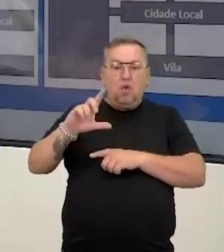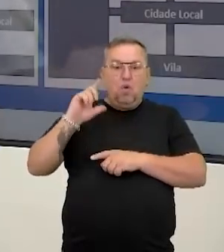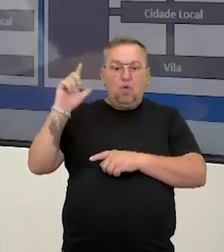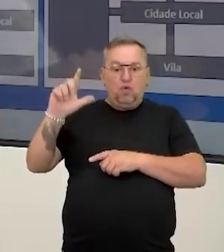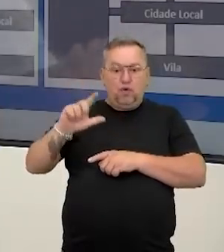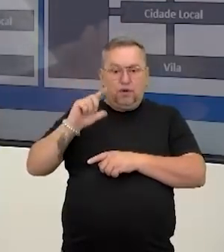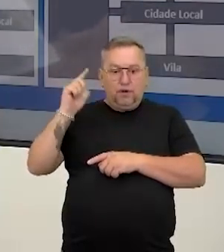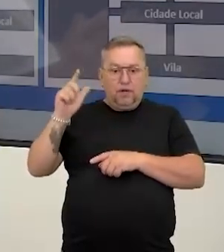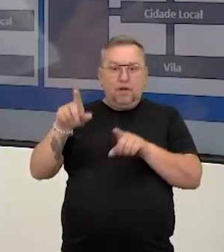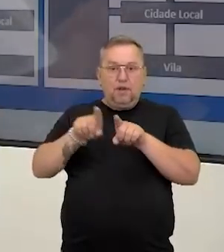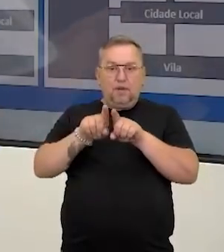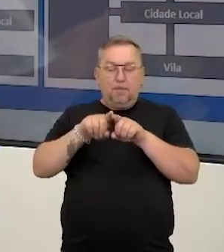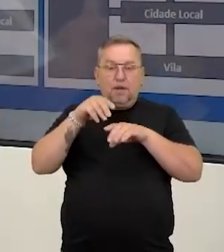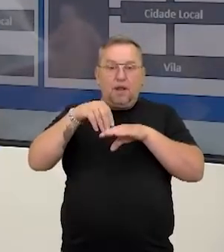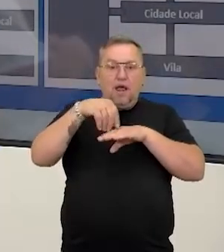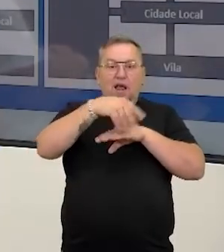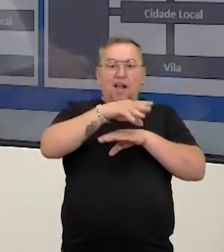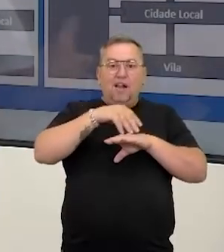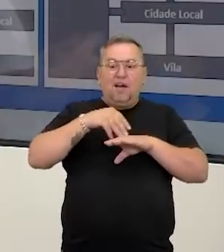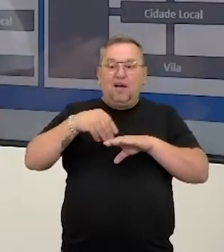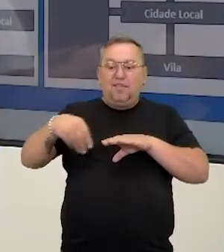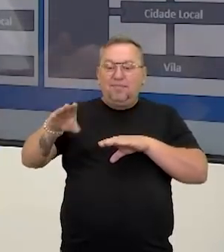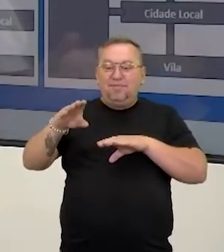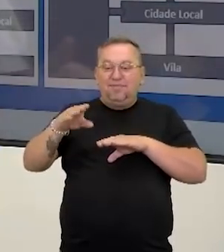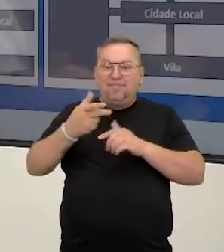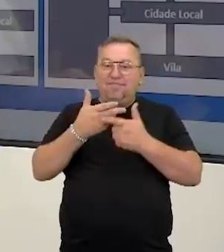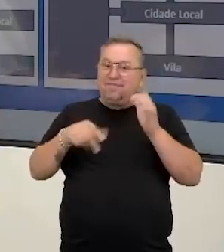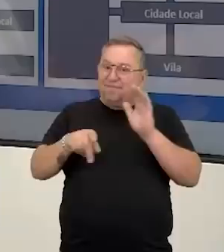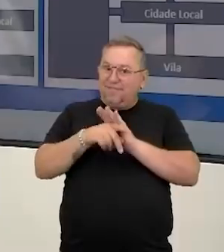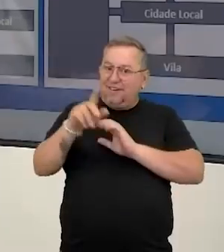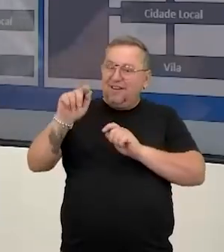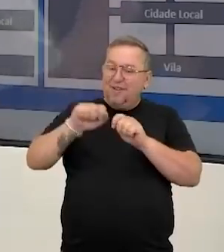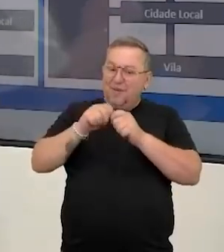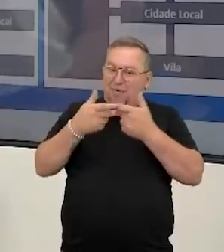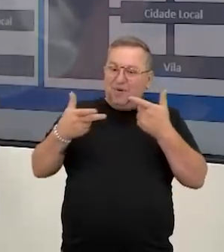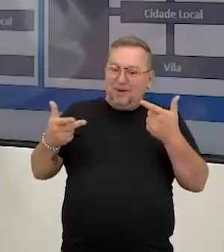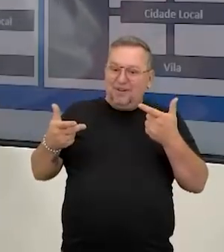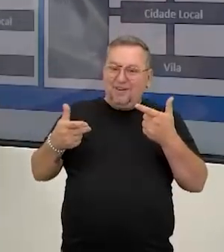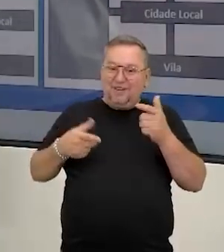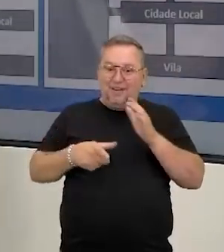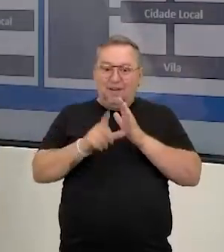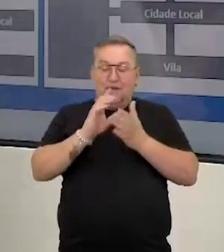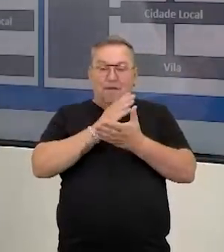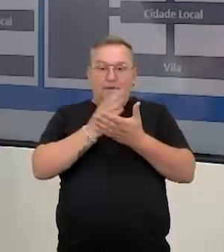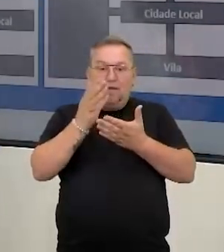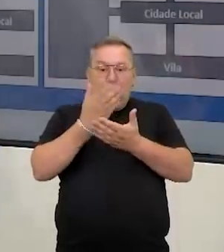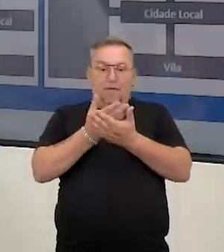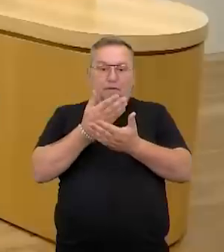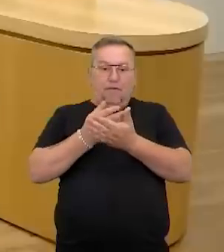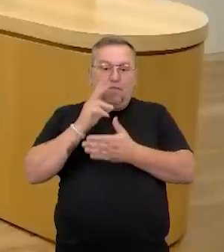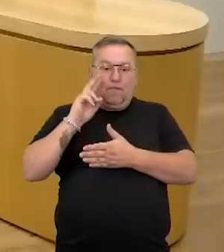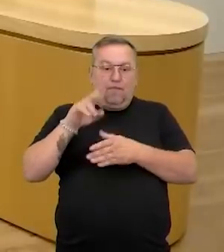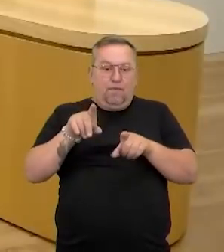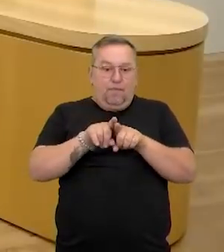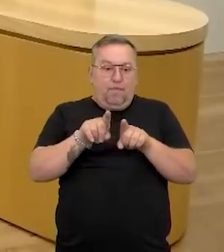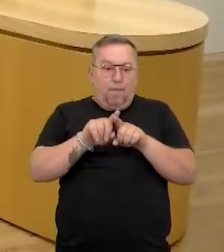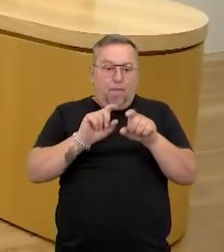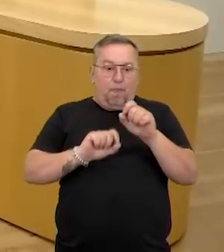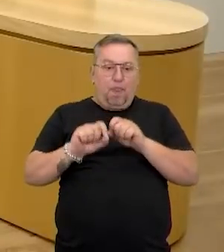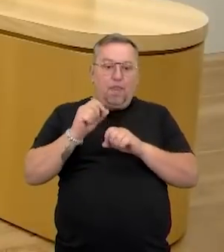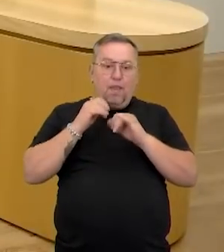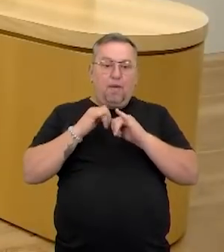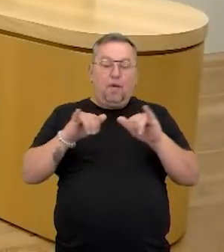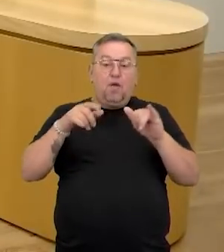logística, principalmente da distribuição dos seus produtos, tá certo? Bom, antes de começar a aula, Jonas, eu recebi aqui, né,